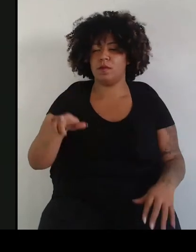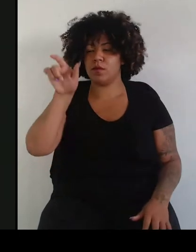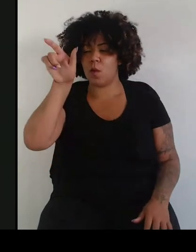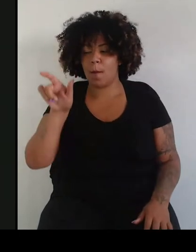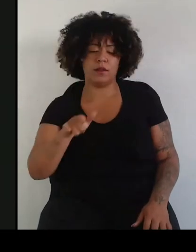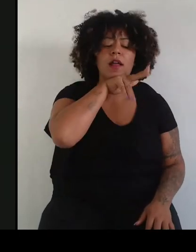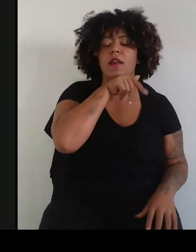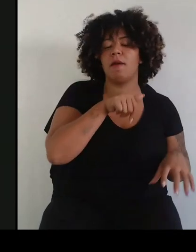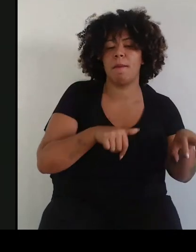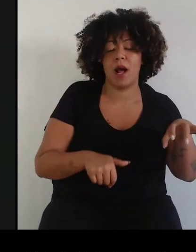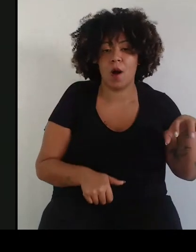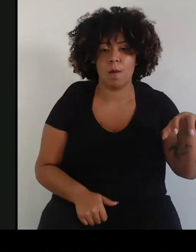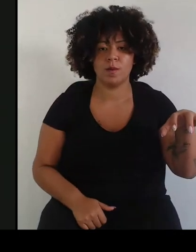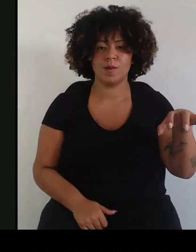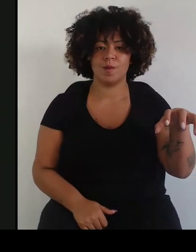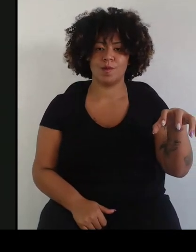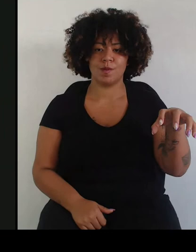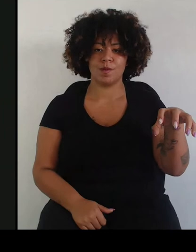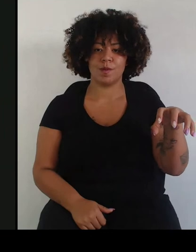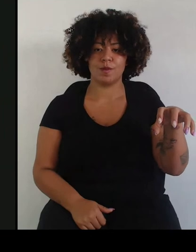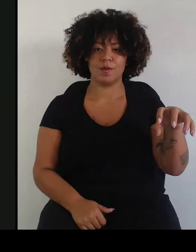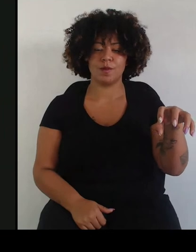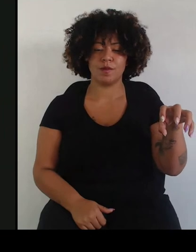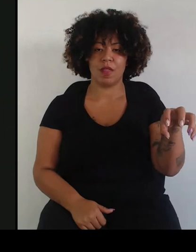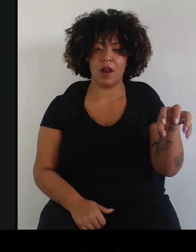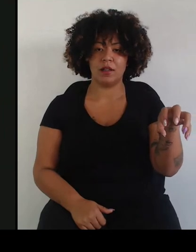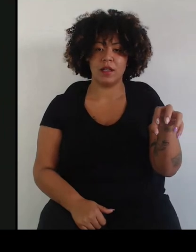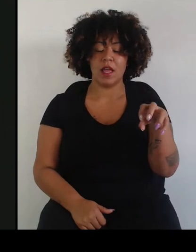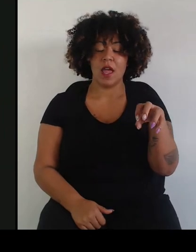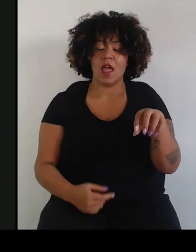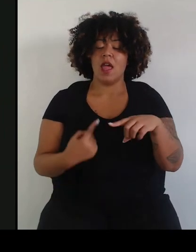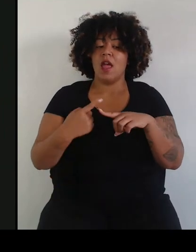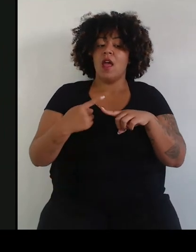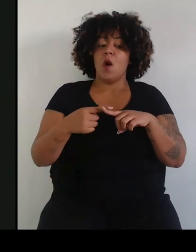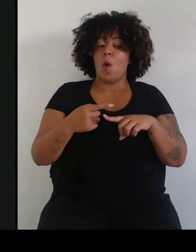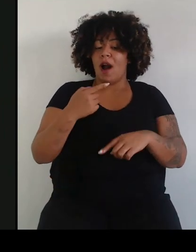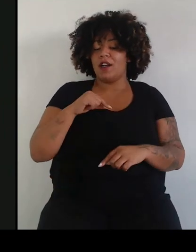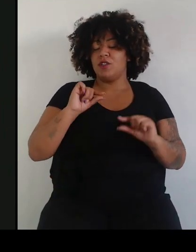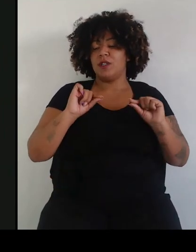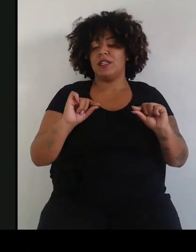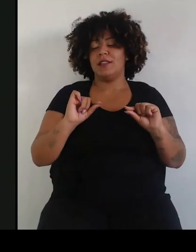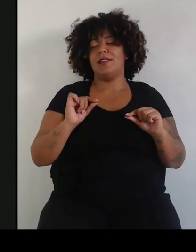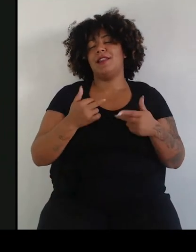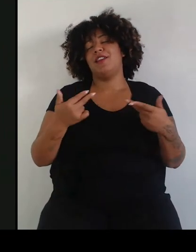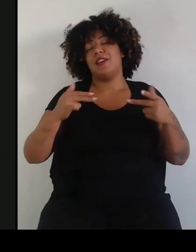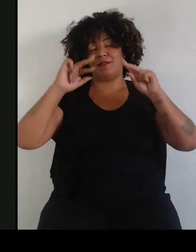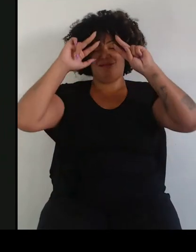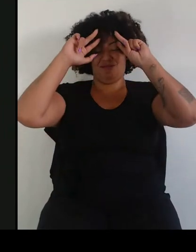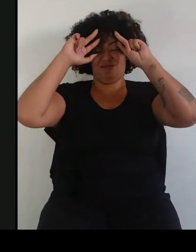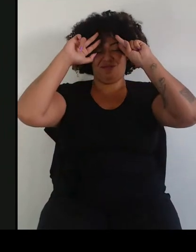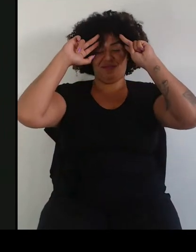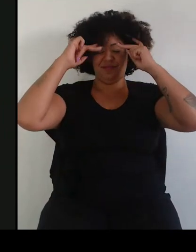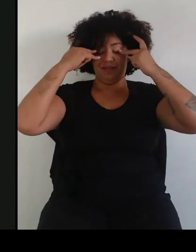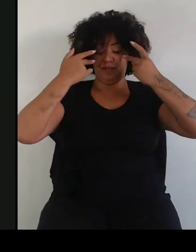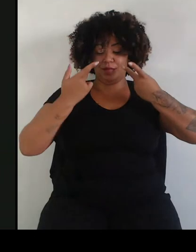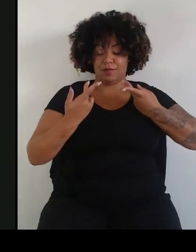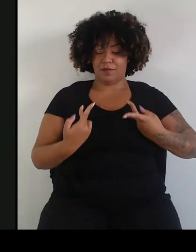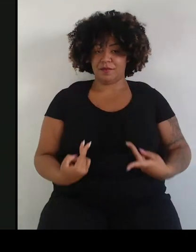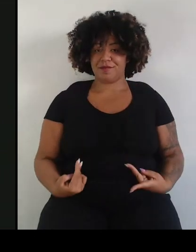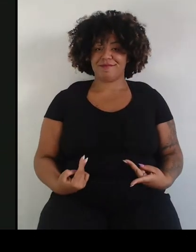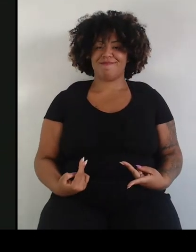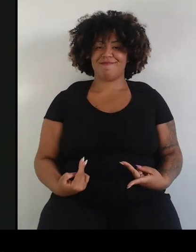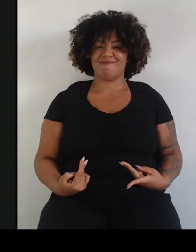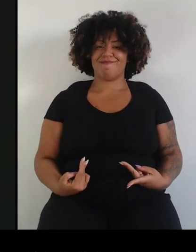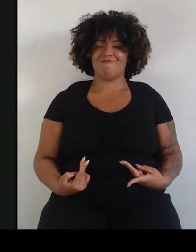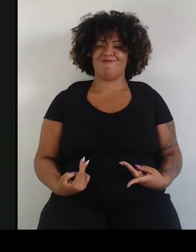uma uma indicação de humanidade ou seja esse